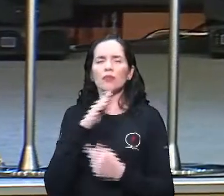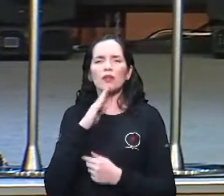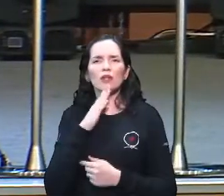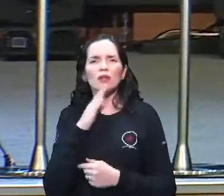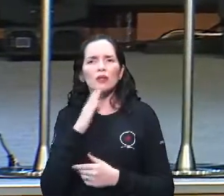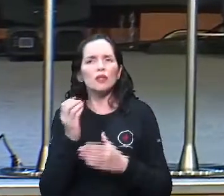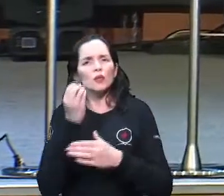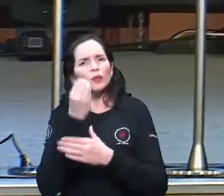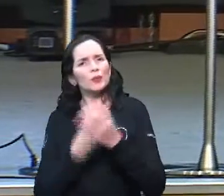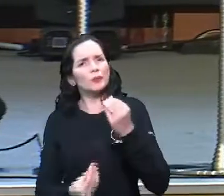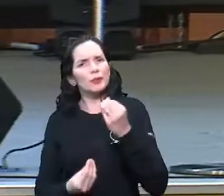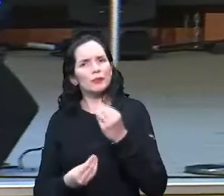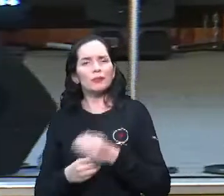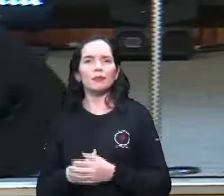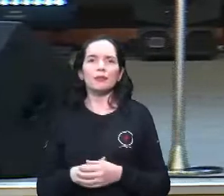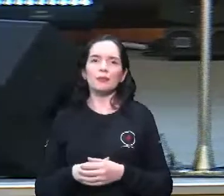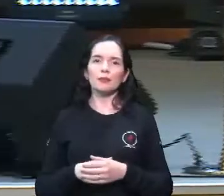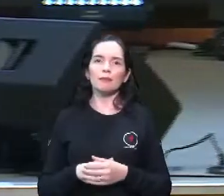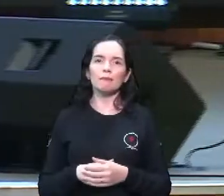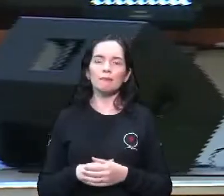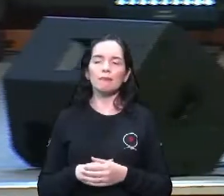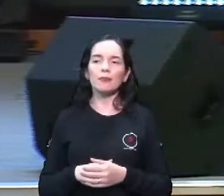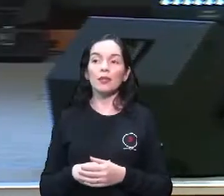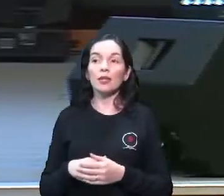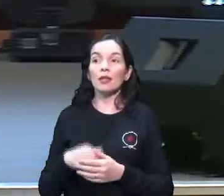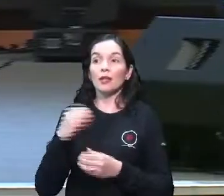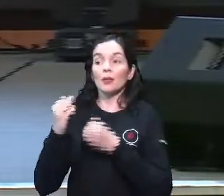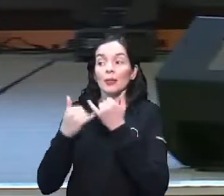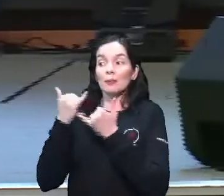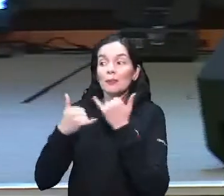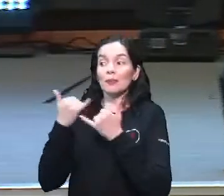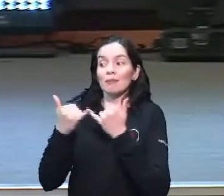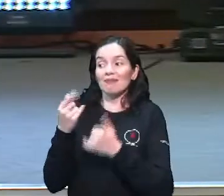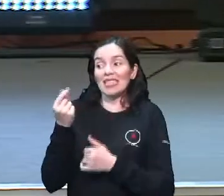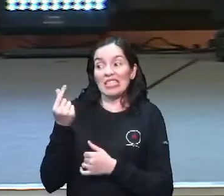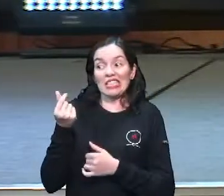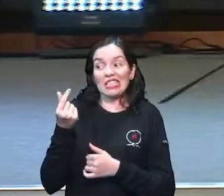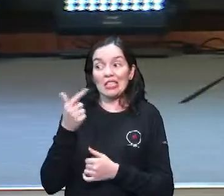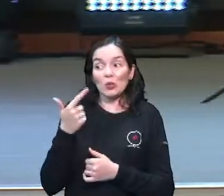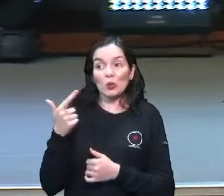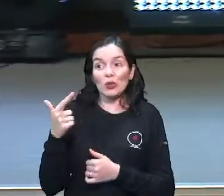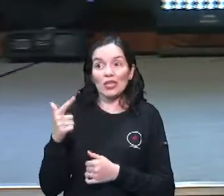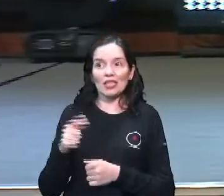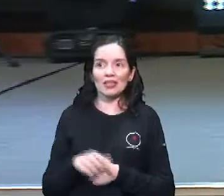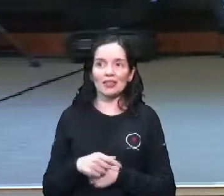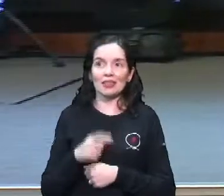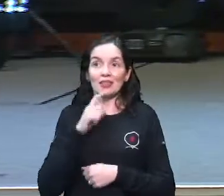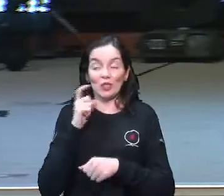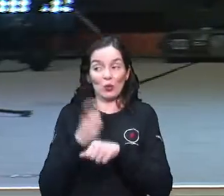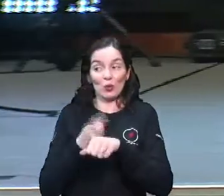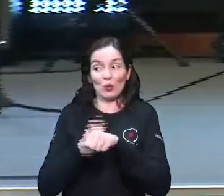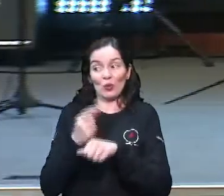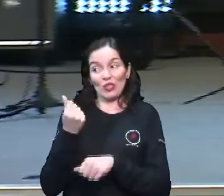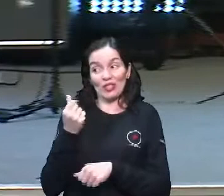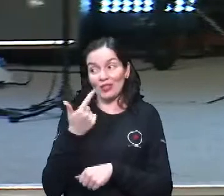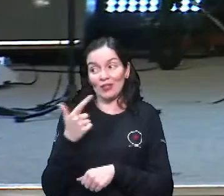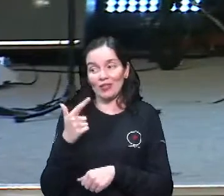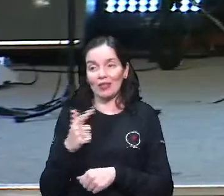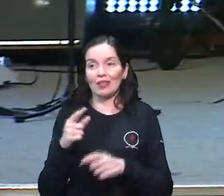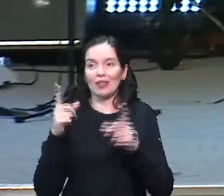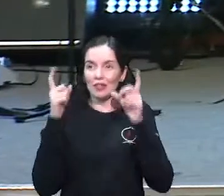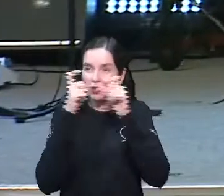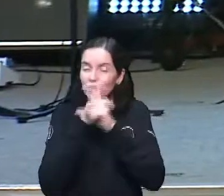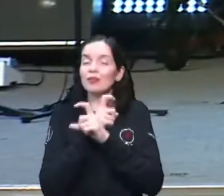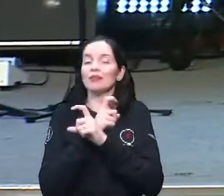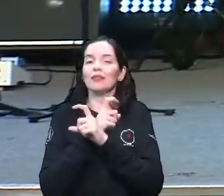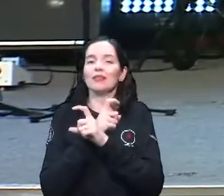sumido. Na hora eu ia fazer aquela brincadeira que todo mundo faz, não, estou duro. Sabe aquela brincadeira ridícula? Não, as coisas estão difíceis, só